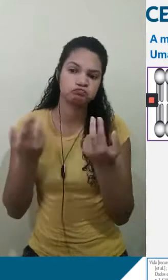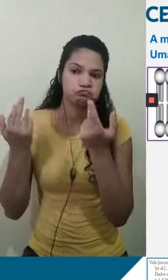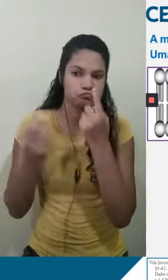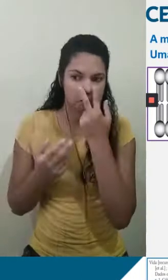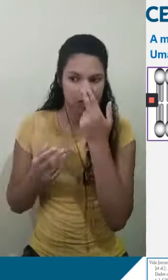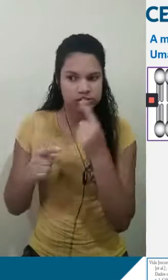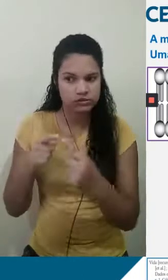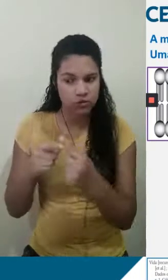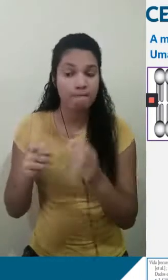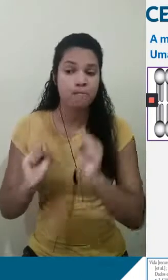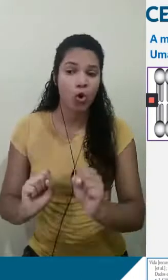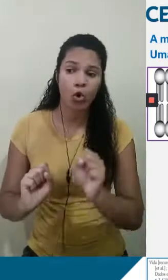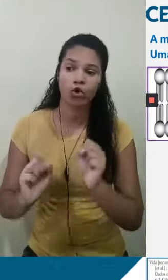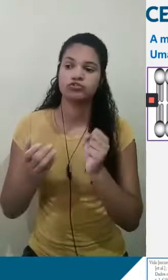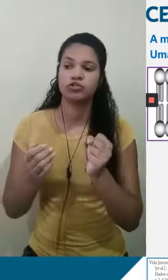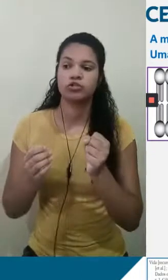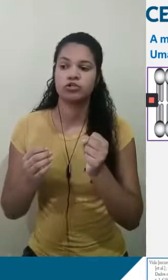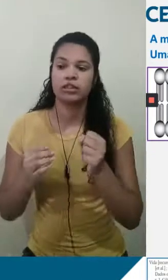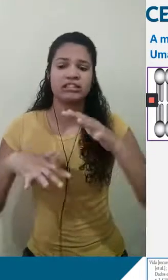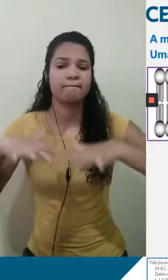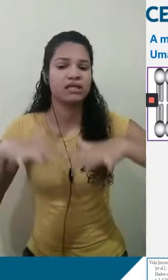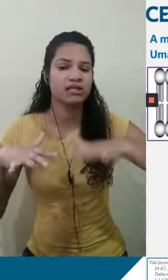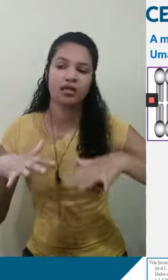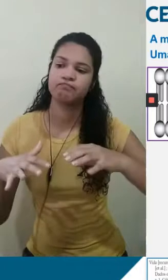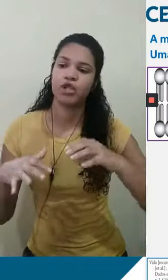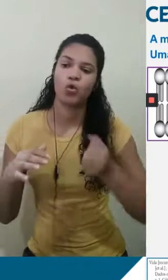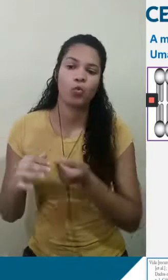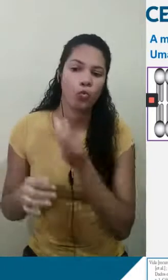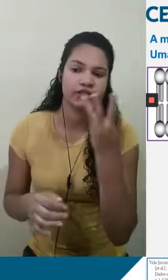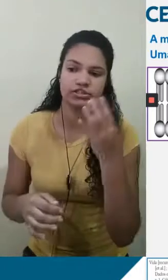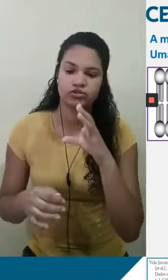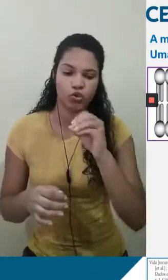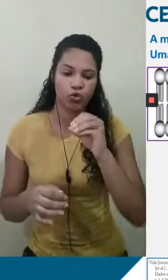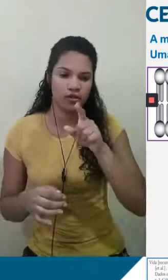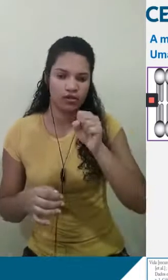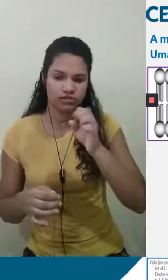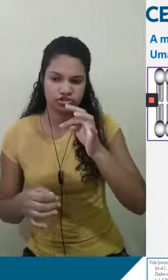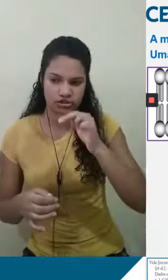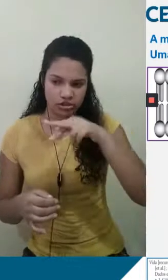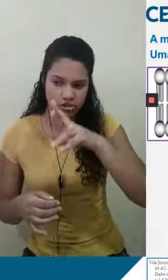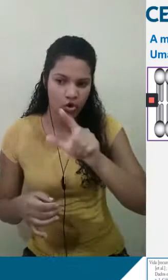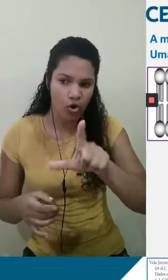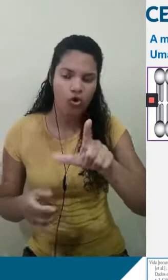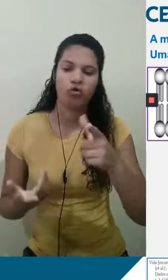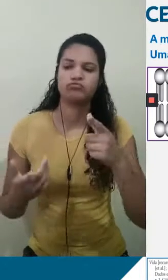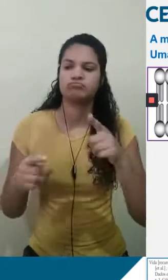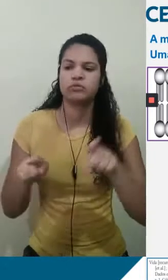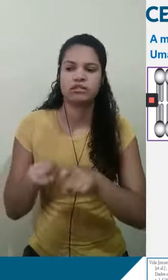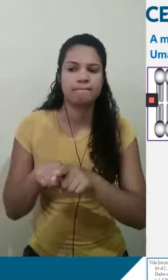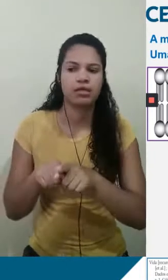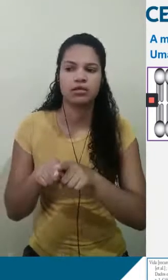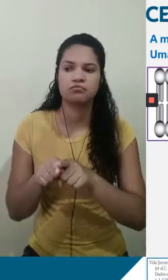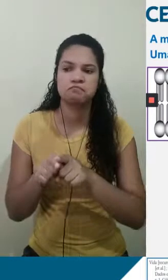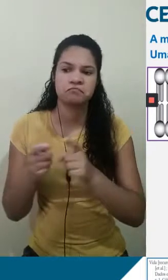de fosfolipídios, mas essa membrana ela possui uma estrutura similar tanto da